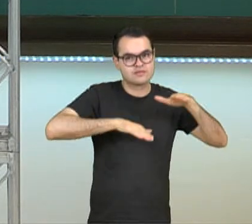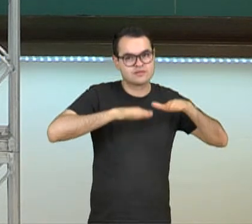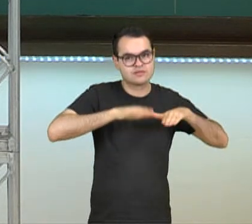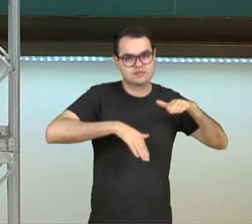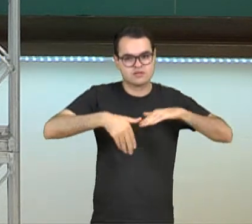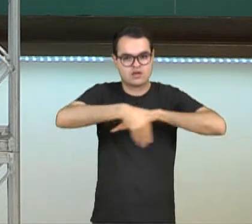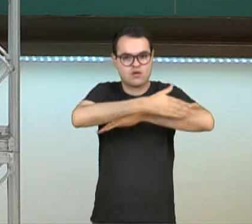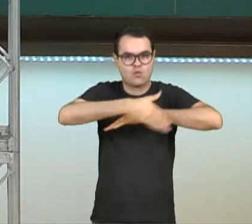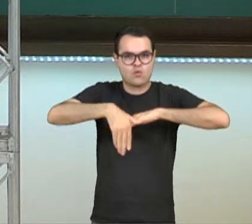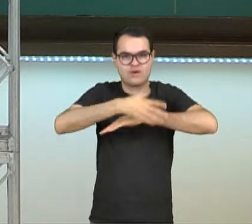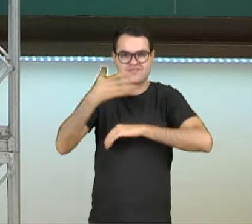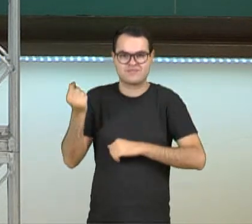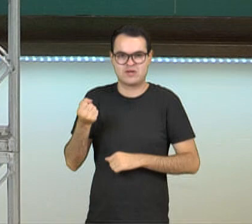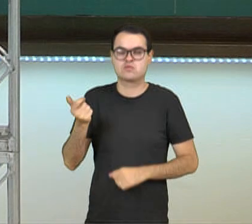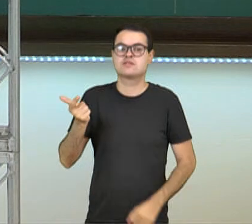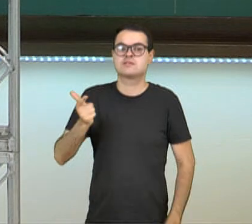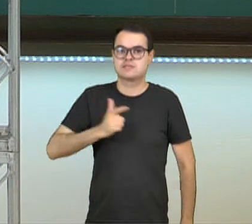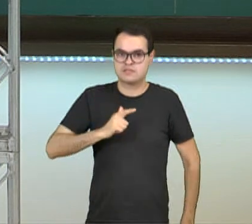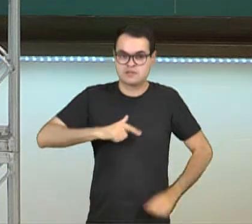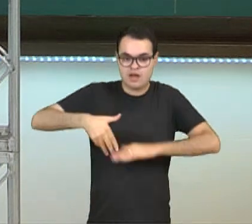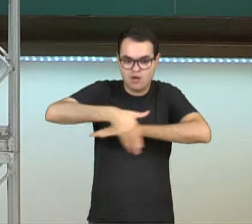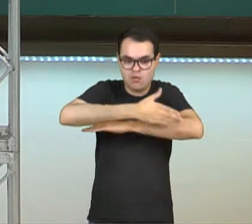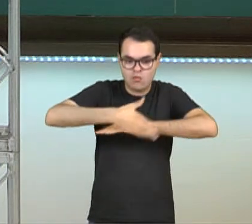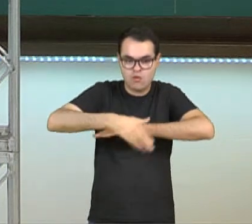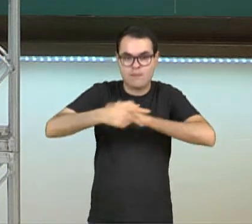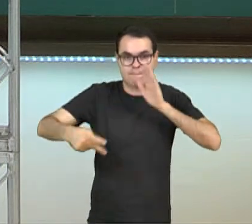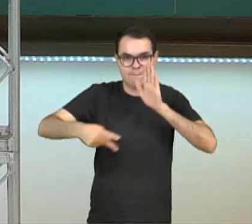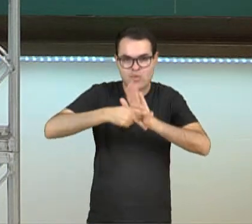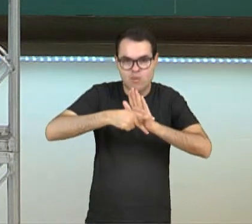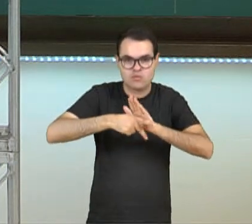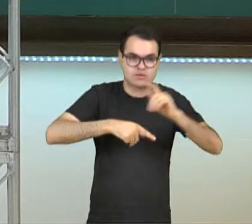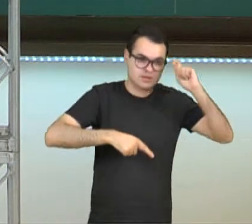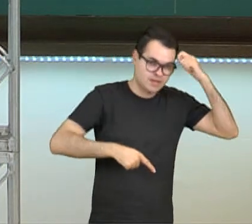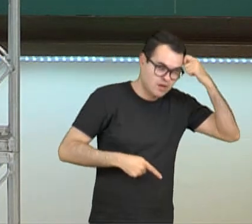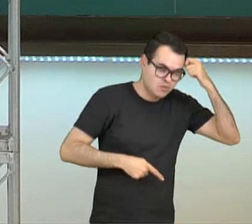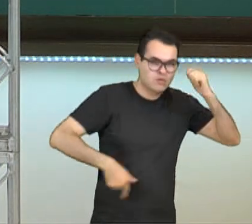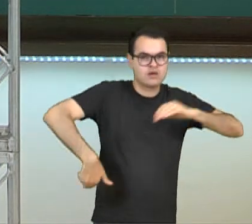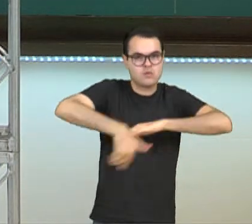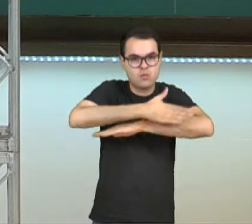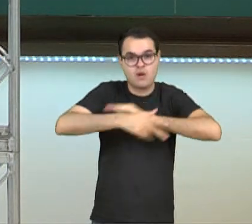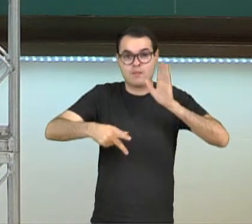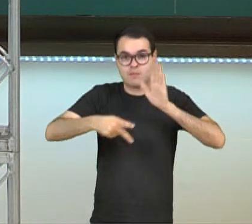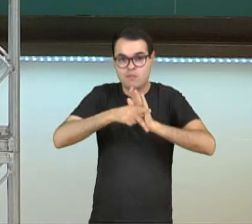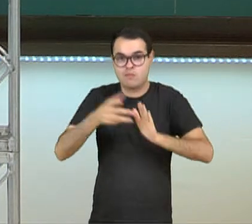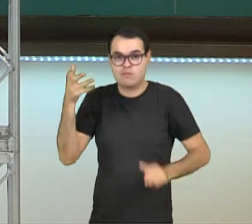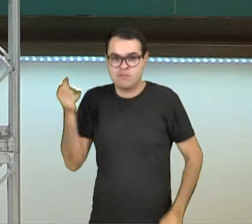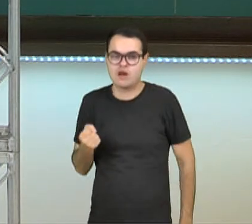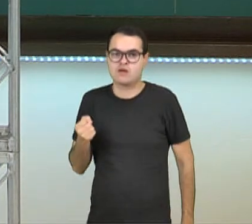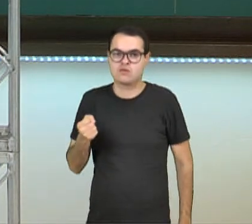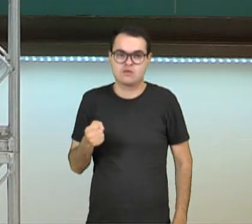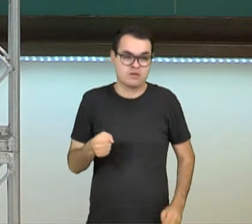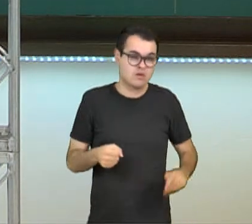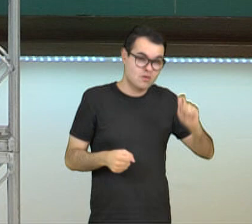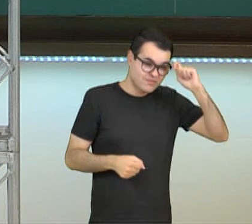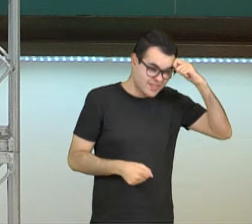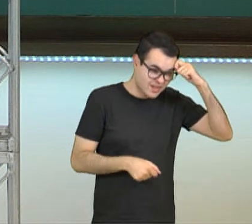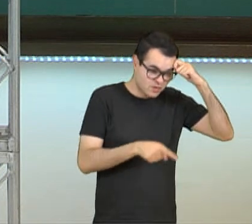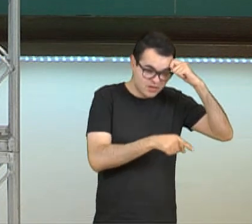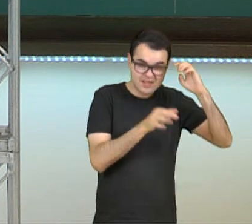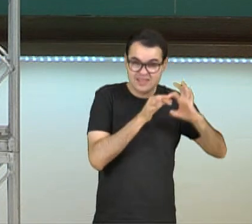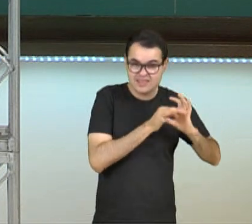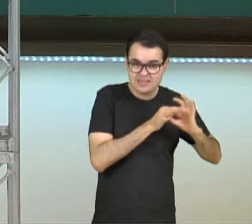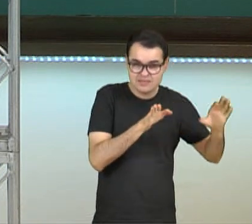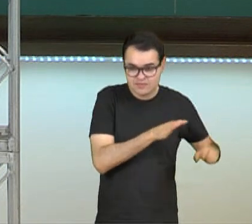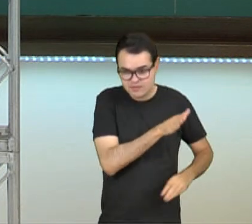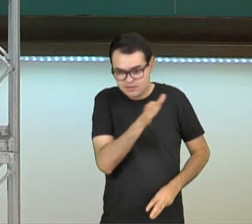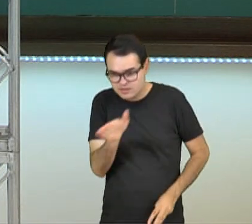brancos, porque tinha rua de negro e rua de branco. O negro não tinha autorização